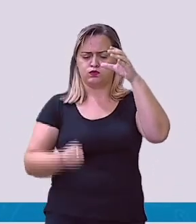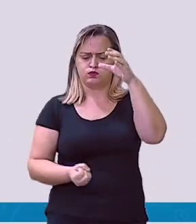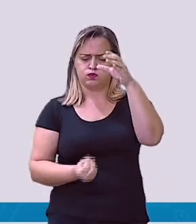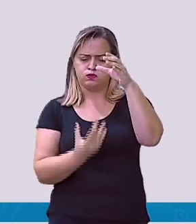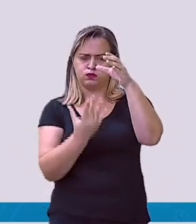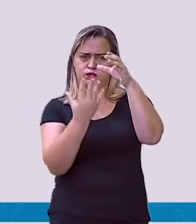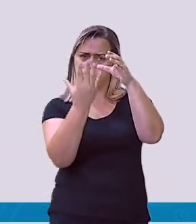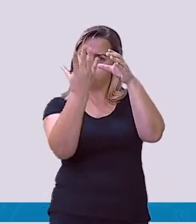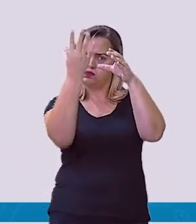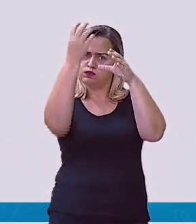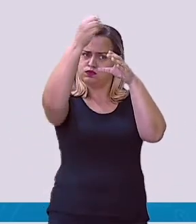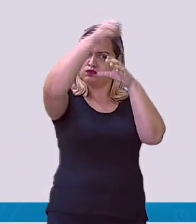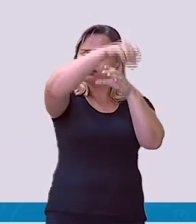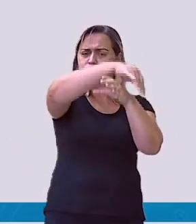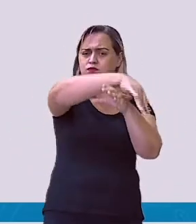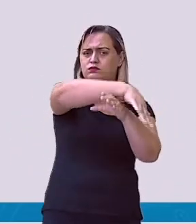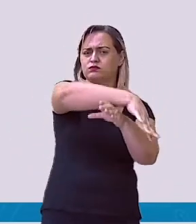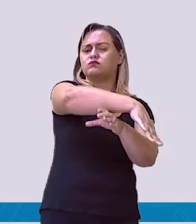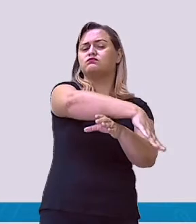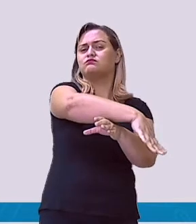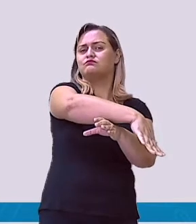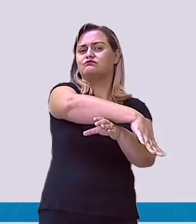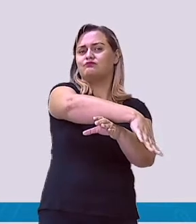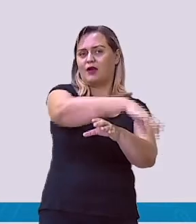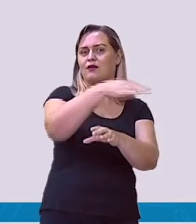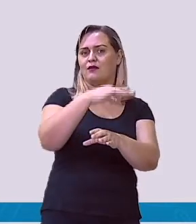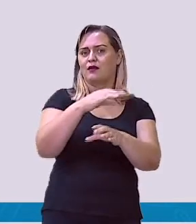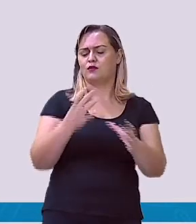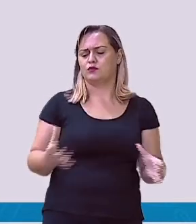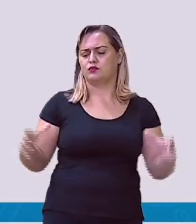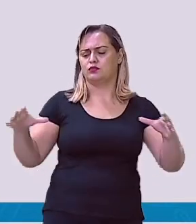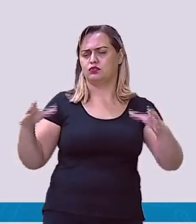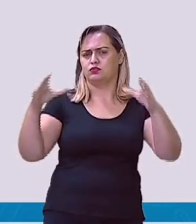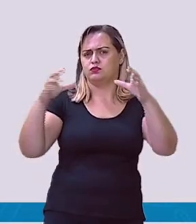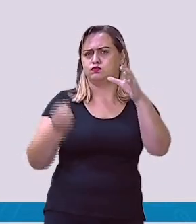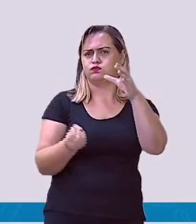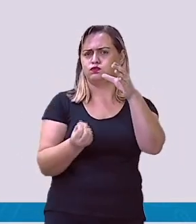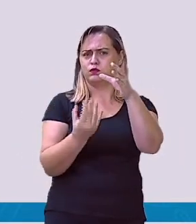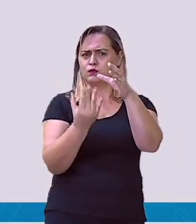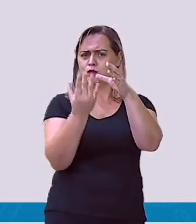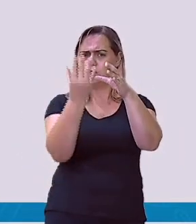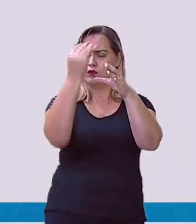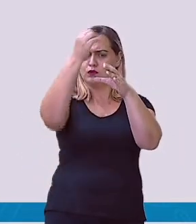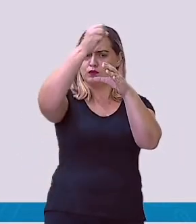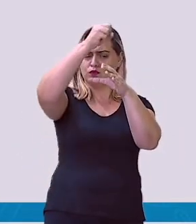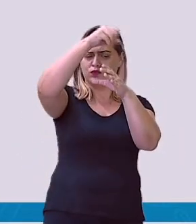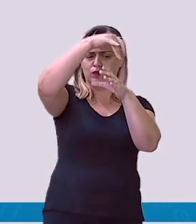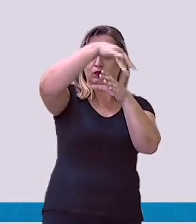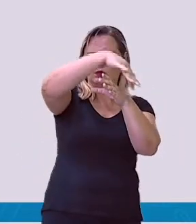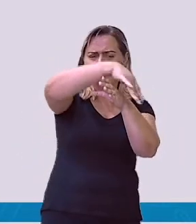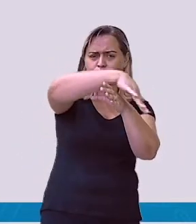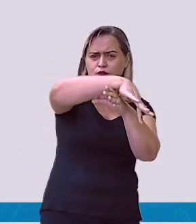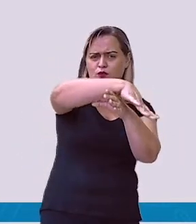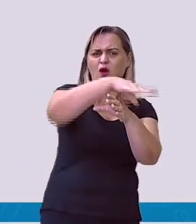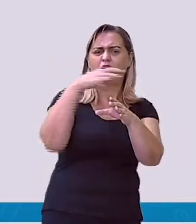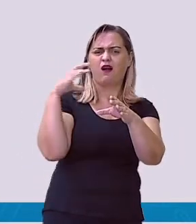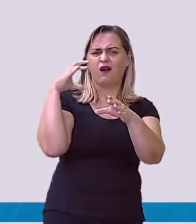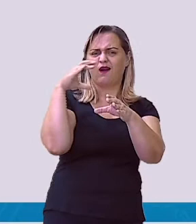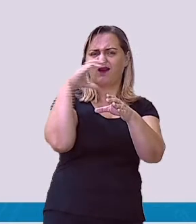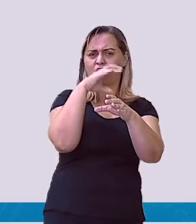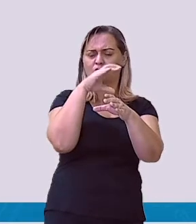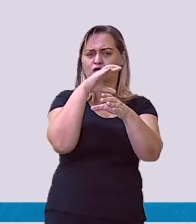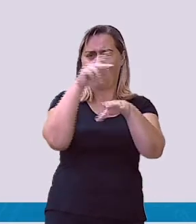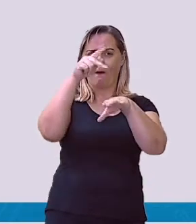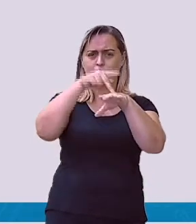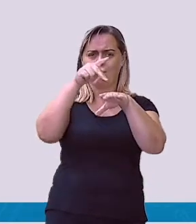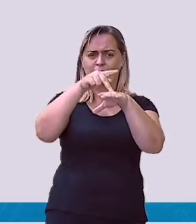quando ele entra em erupção, o magma sai ali, a